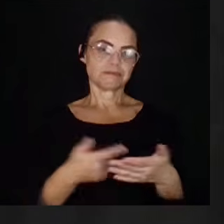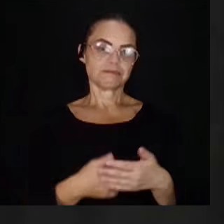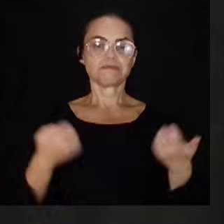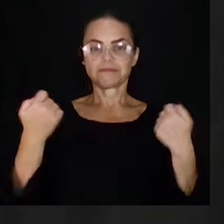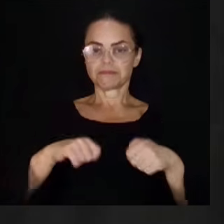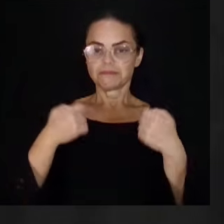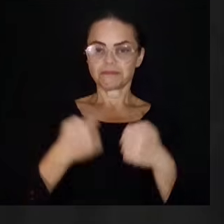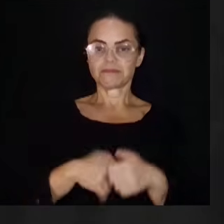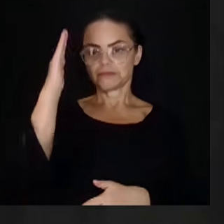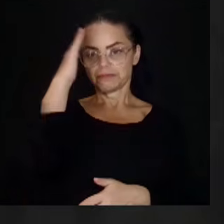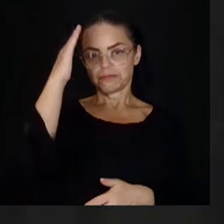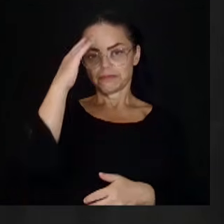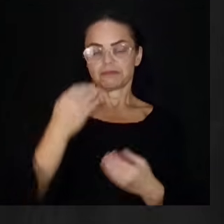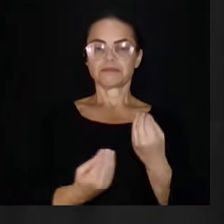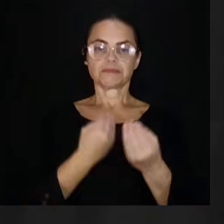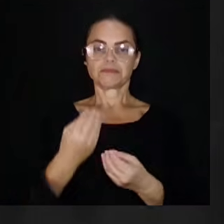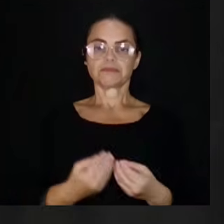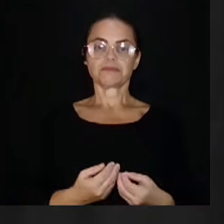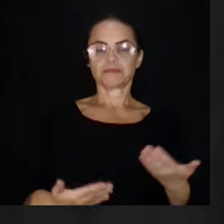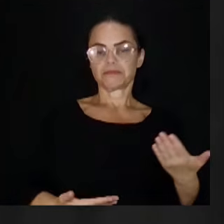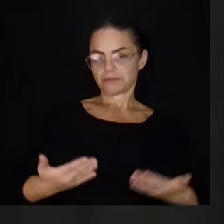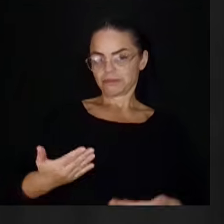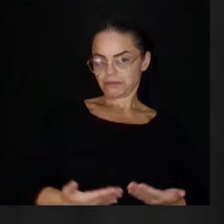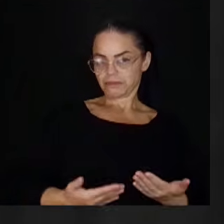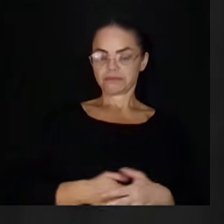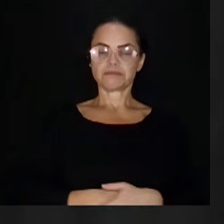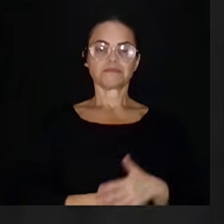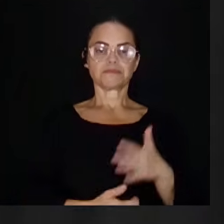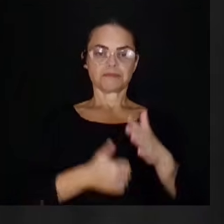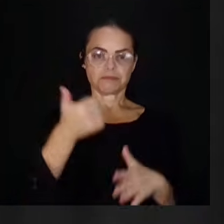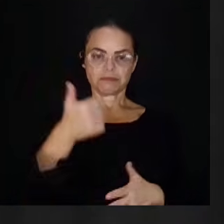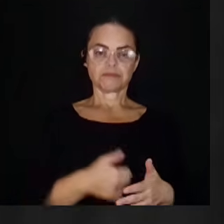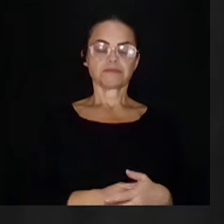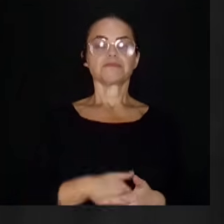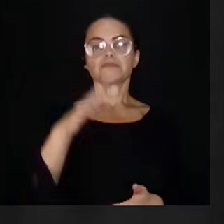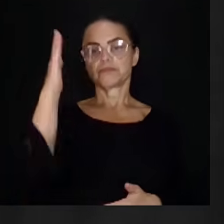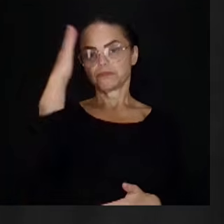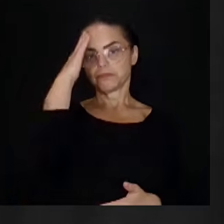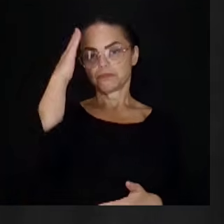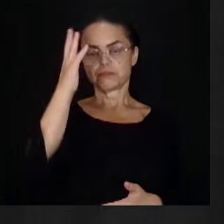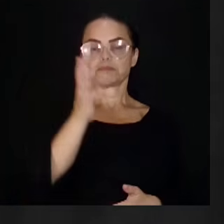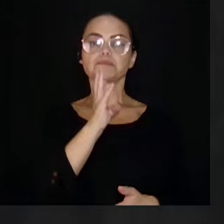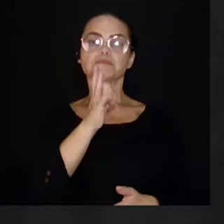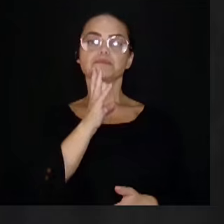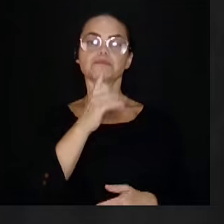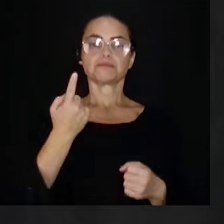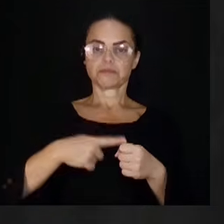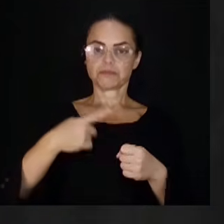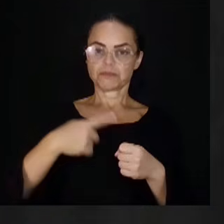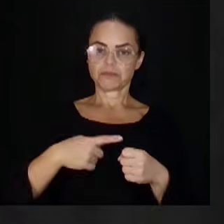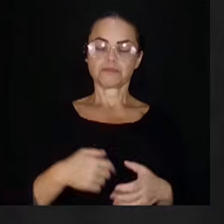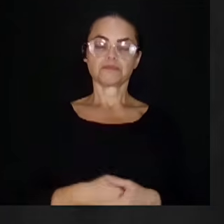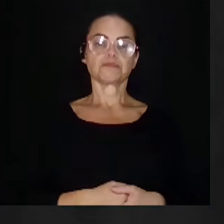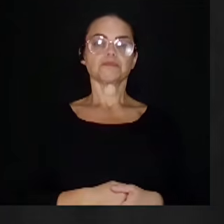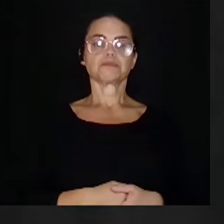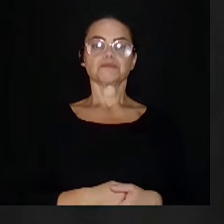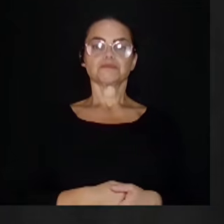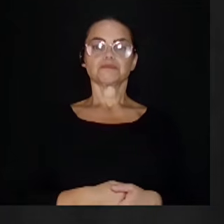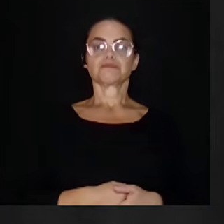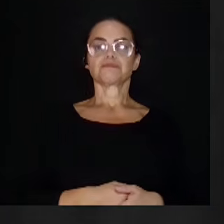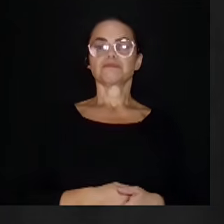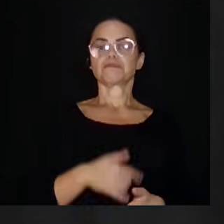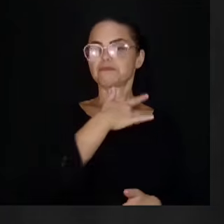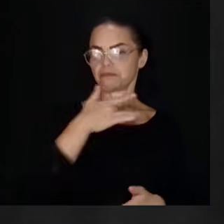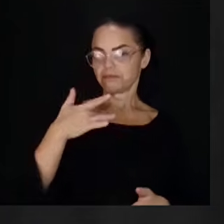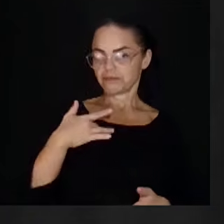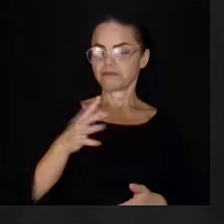como que é o serviço. Eu acho que em primeiro lugar tinha que entender, conhecer a cidade. Para a saúde, território. exatamente, conhecer o